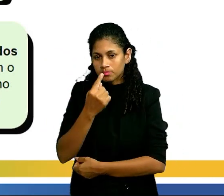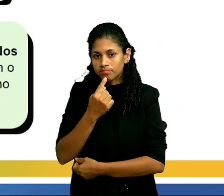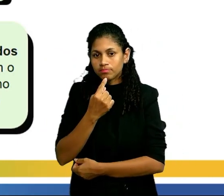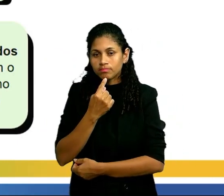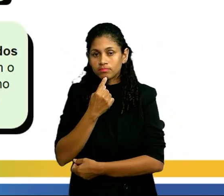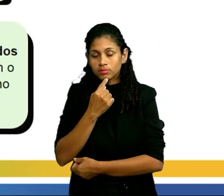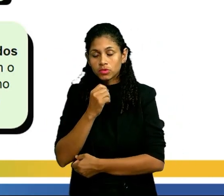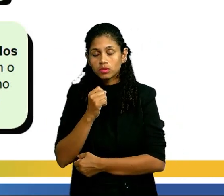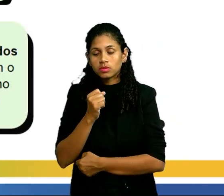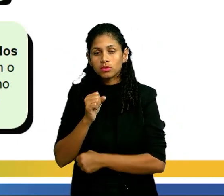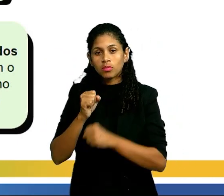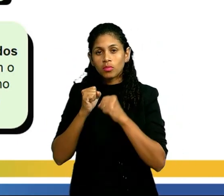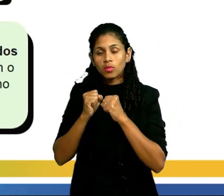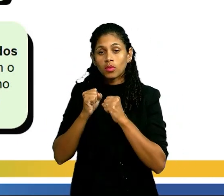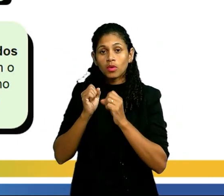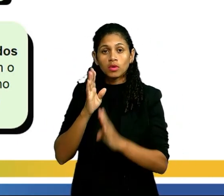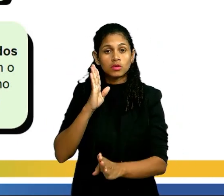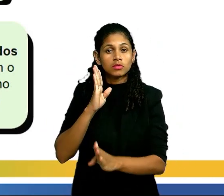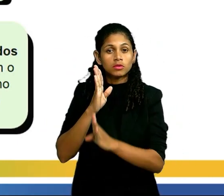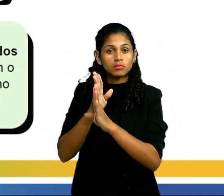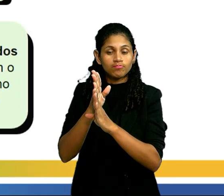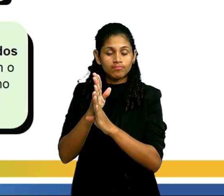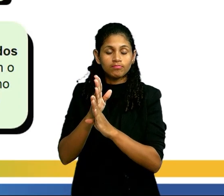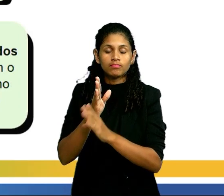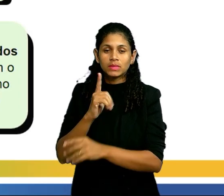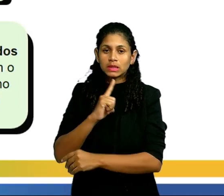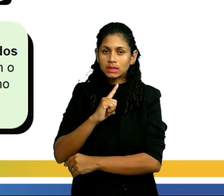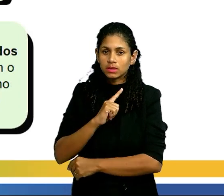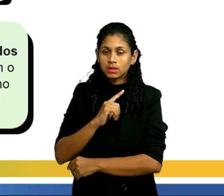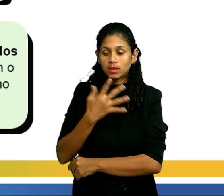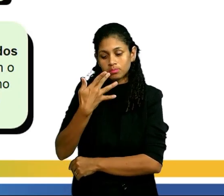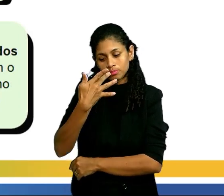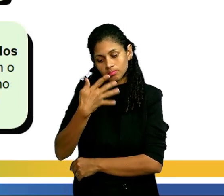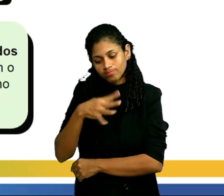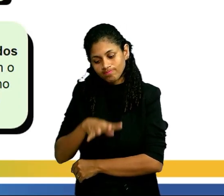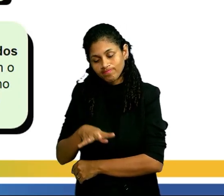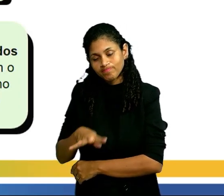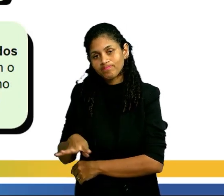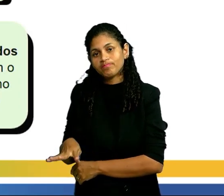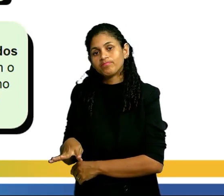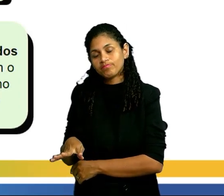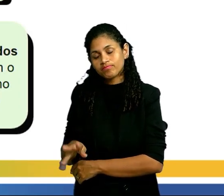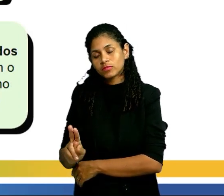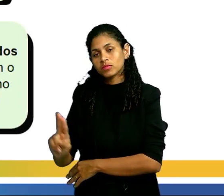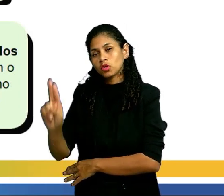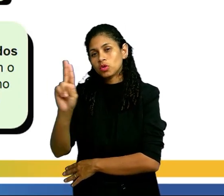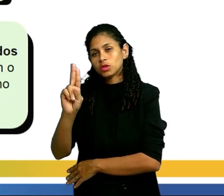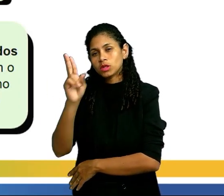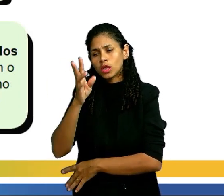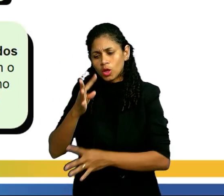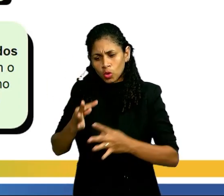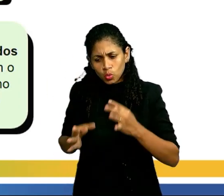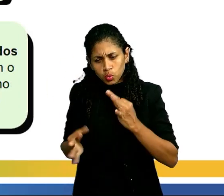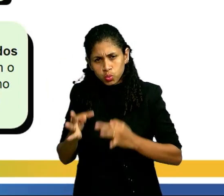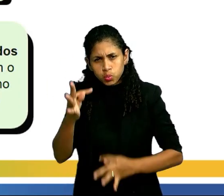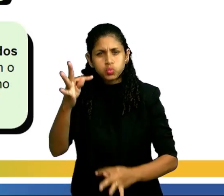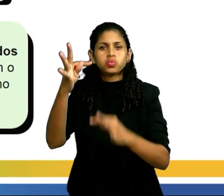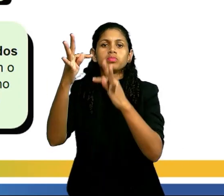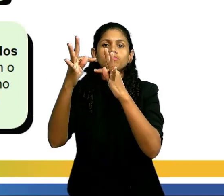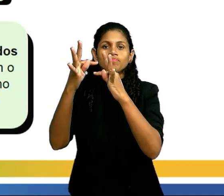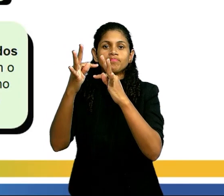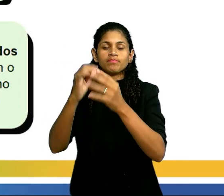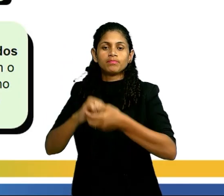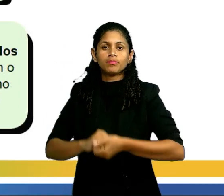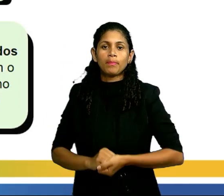pode identificar, né, que existem crianças. Ou seja, foi usado muita tecnologia